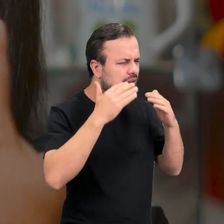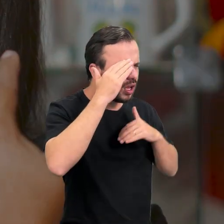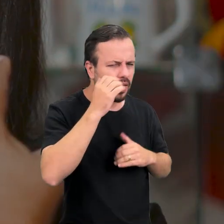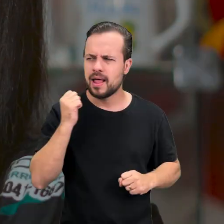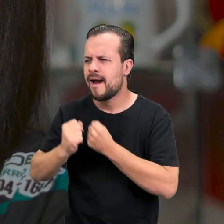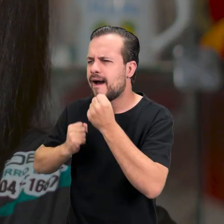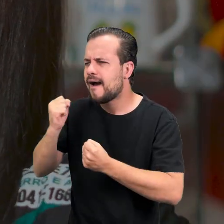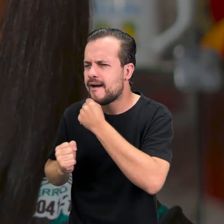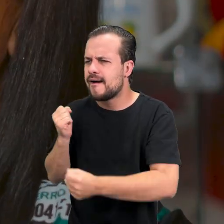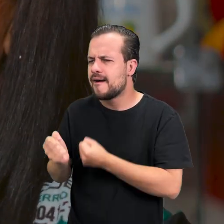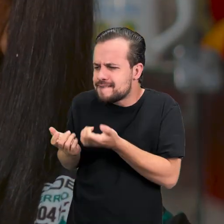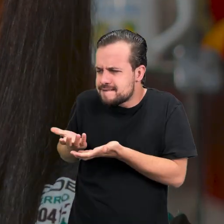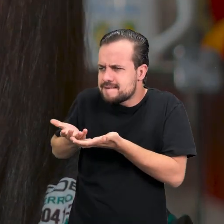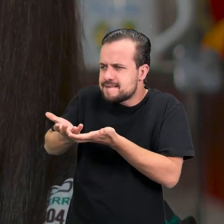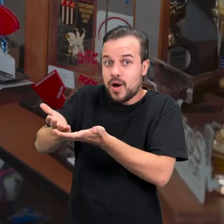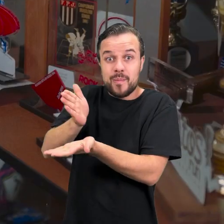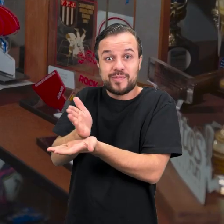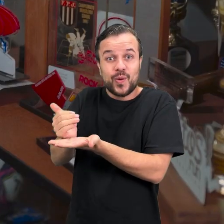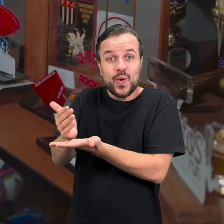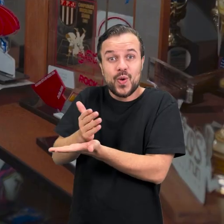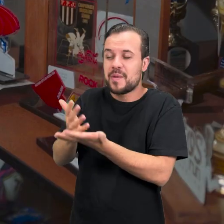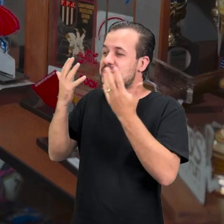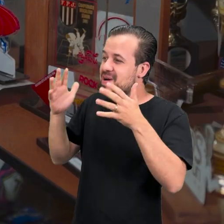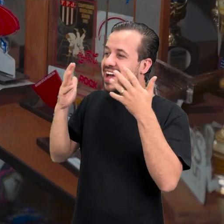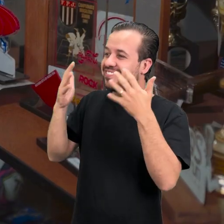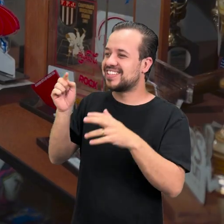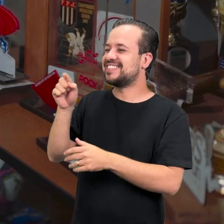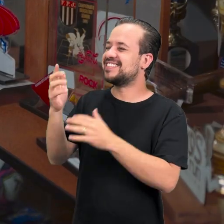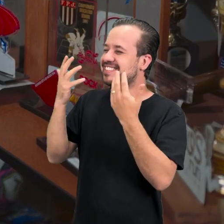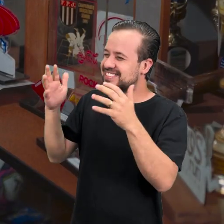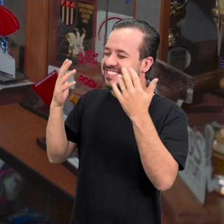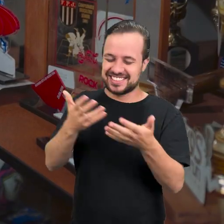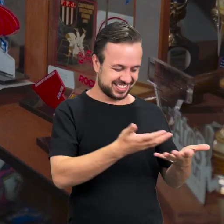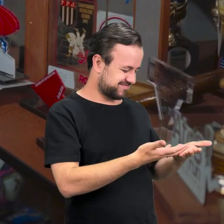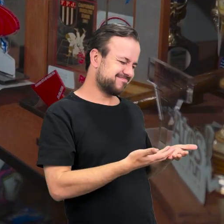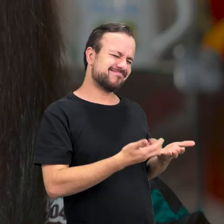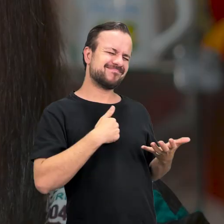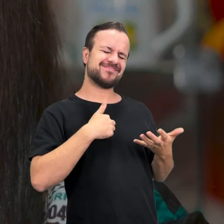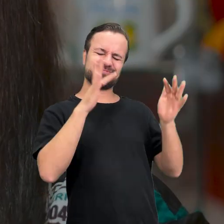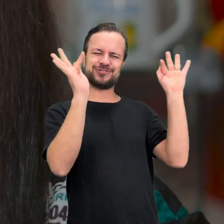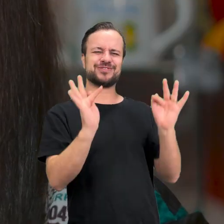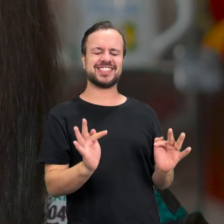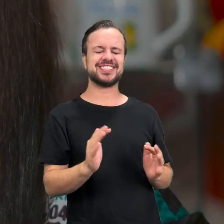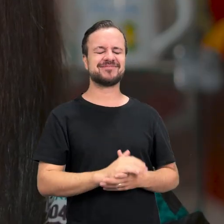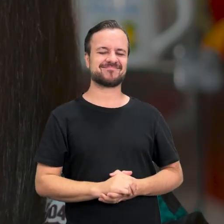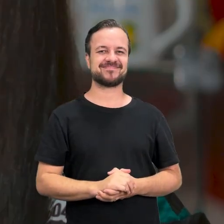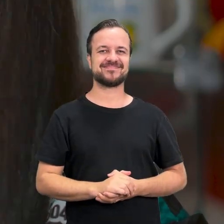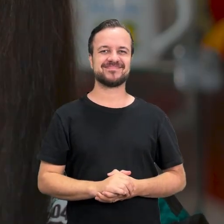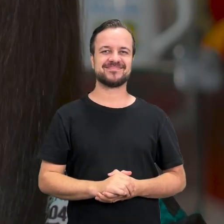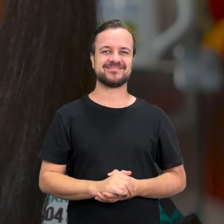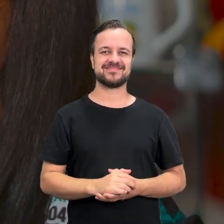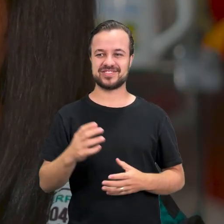para dentro do campo com um bolo, cantando parabéns para mim, né? Aí essas coisas são gratificantes. Os